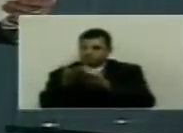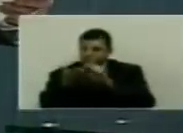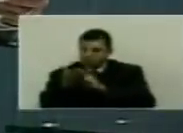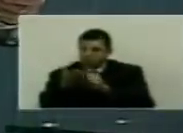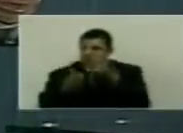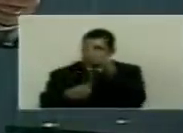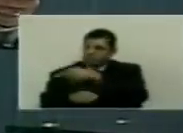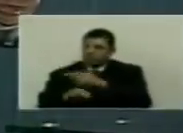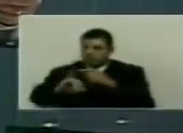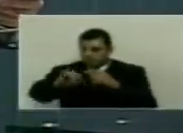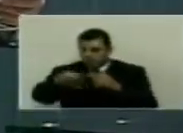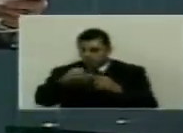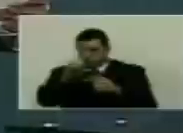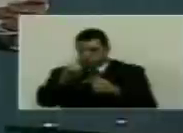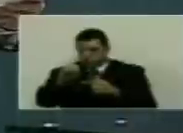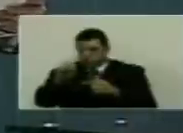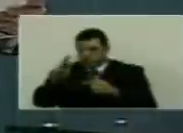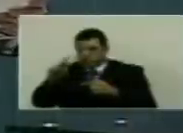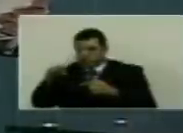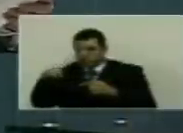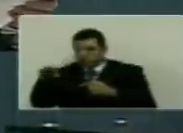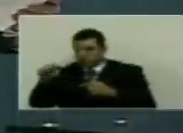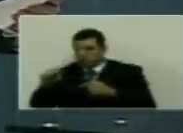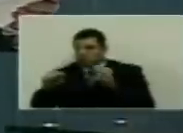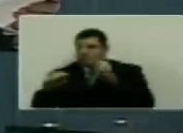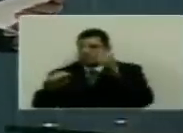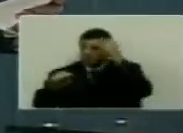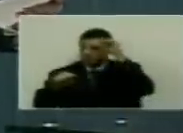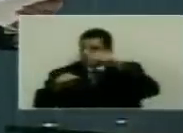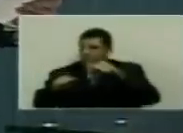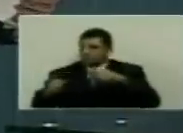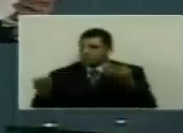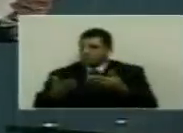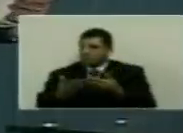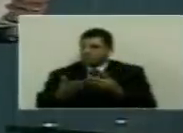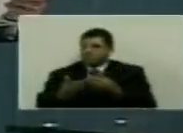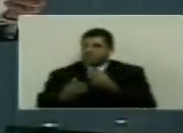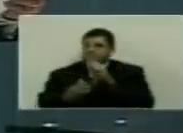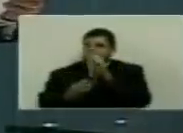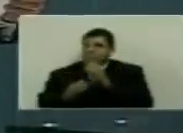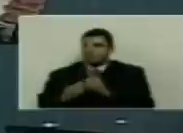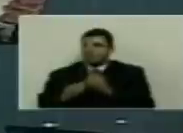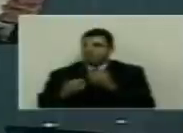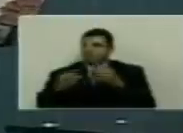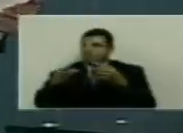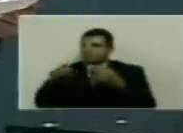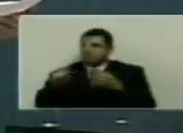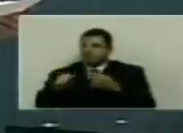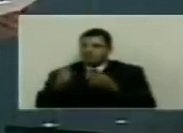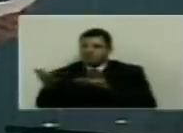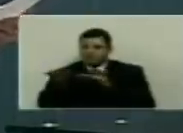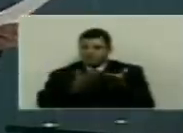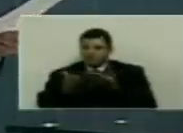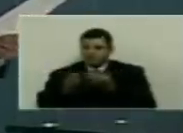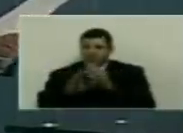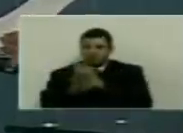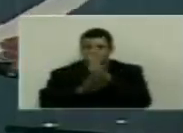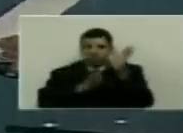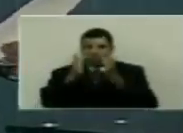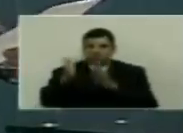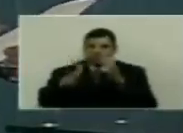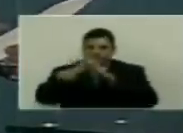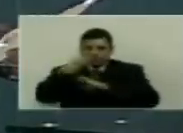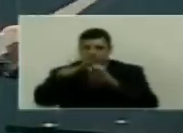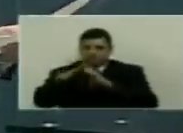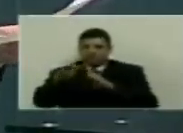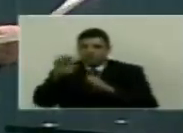assinado pelo senhor José Maria da Silva Gomes, eu não sei nem se está aqui, gerente do Departamento de Serviços de Distribuição da